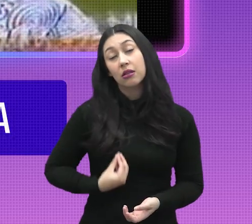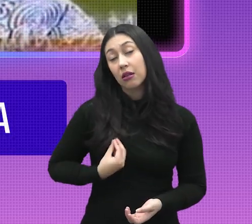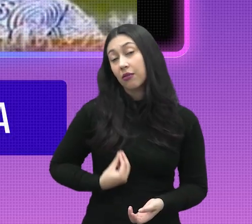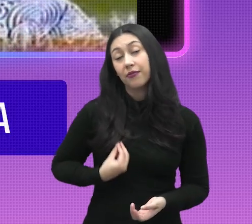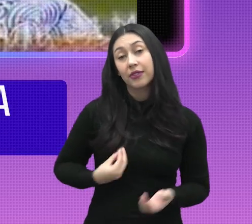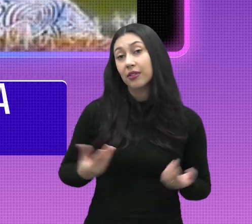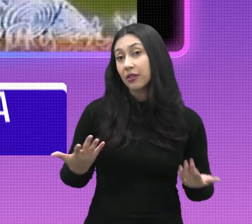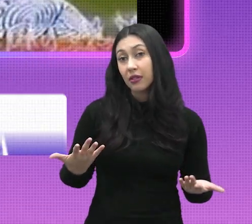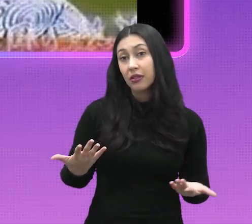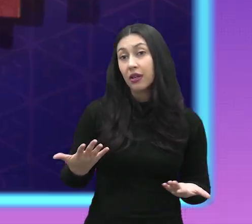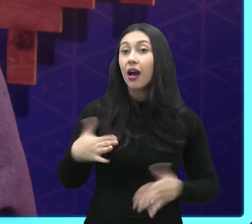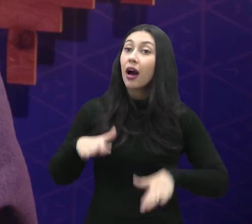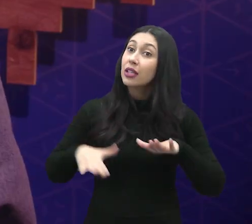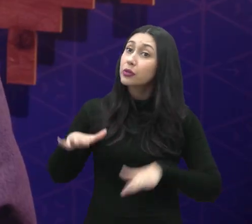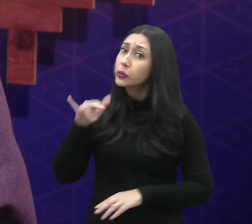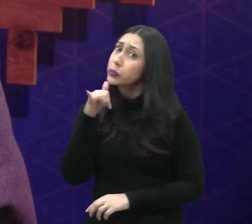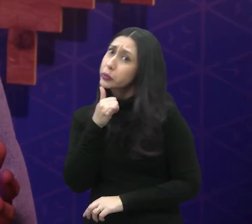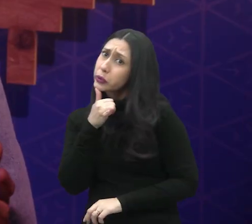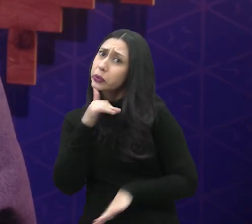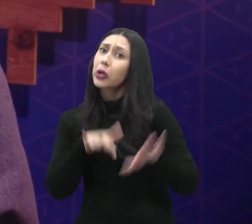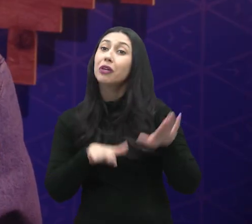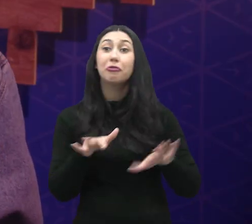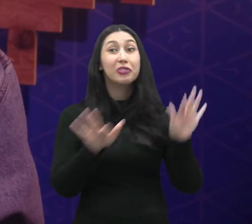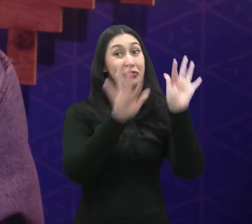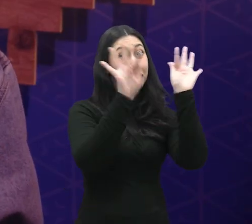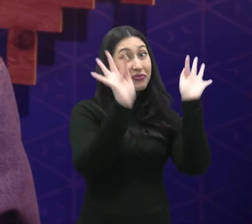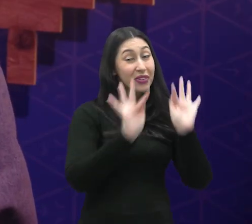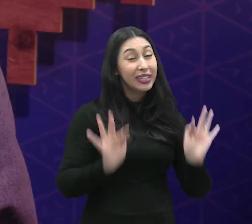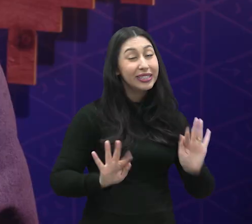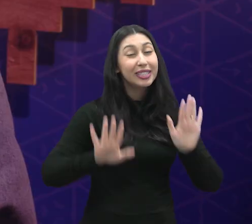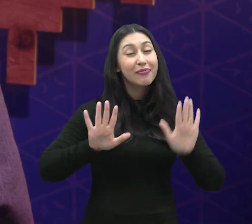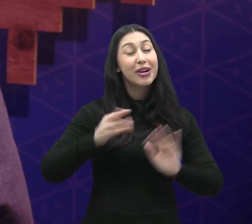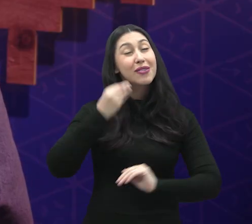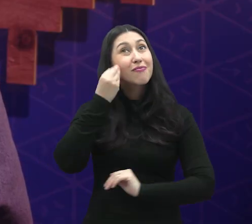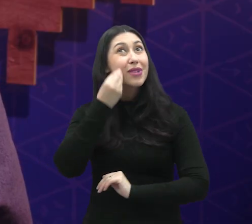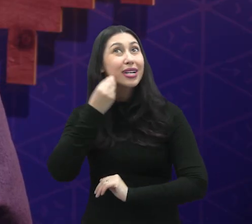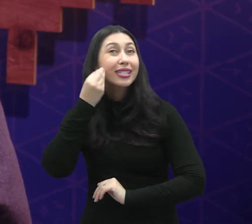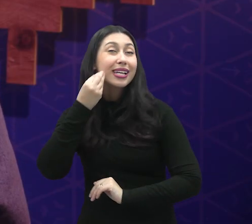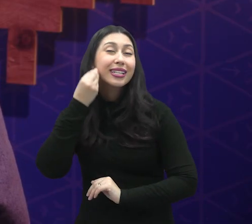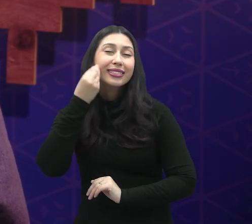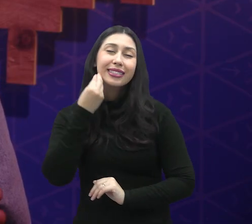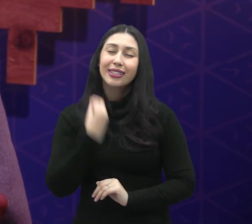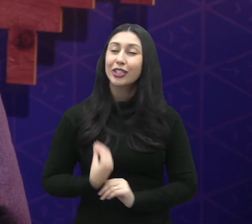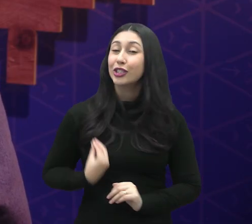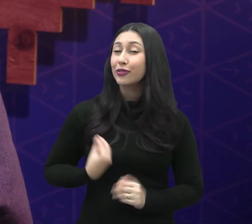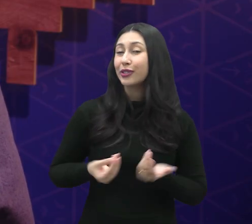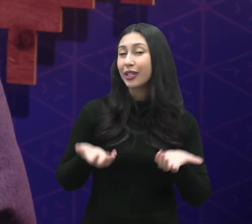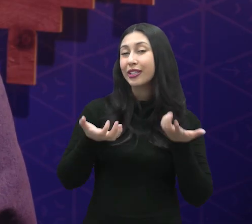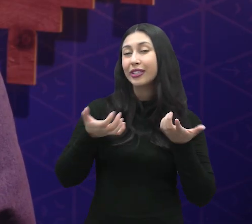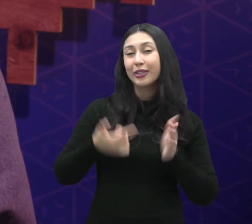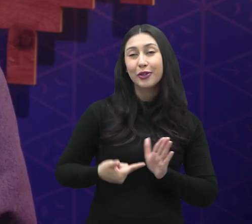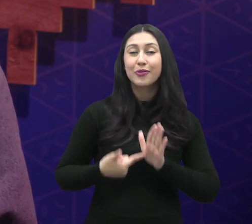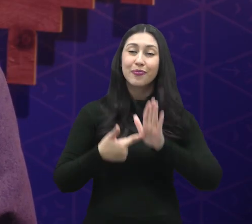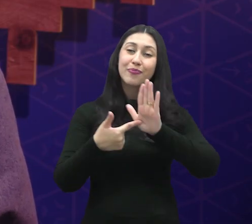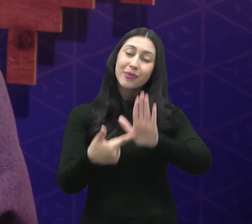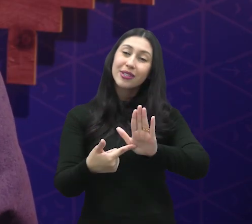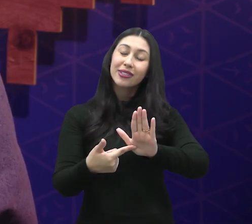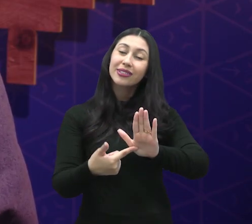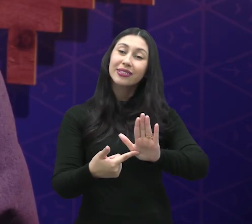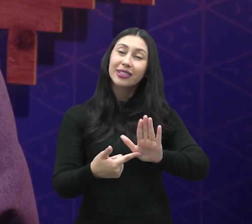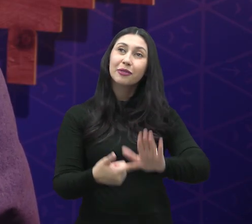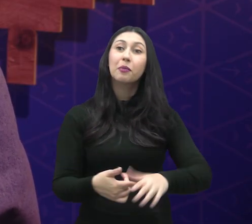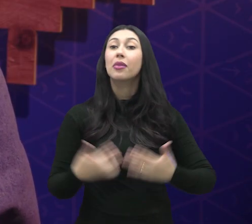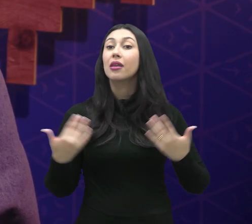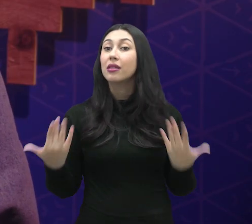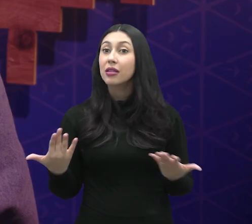algo interessante da sua vida, sabe? Podia ser algo triste, podia ser algo feliz, uma página da vida dela que ela gostaria de deixar ali pro público.